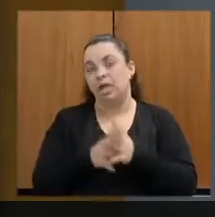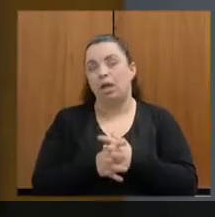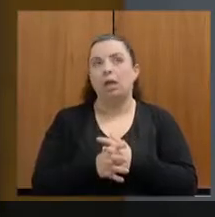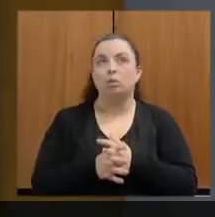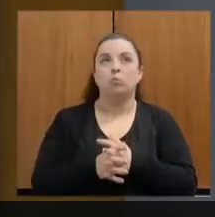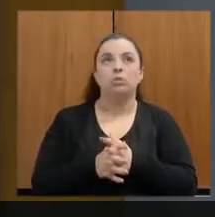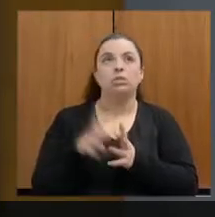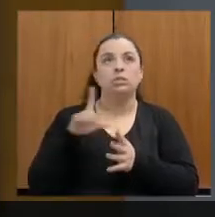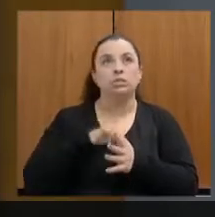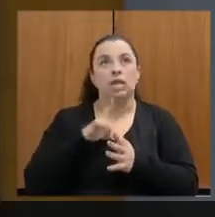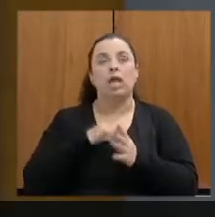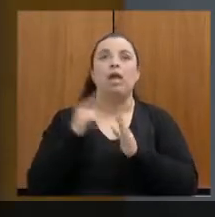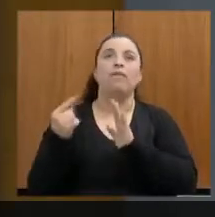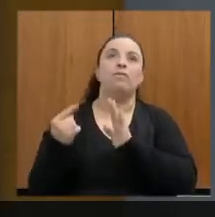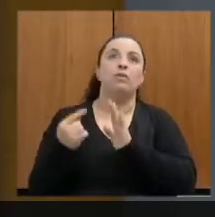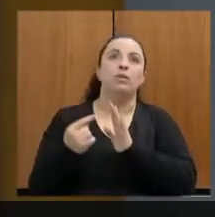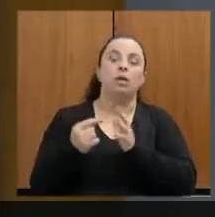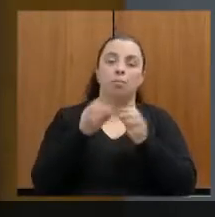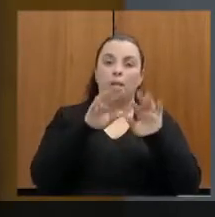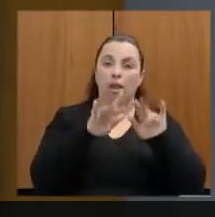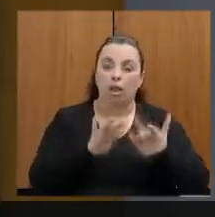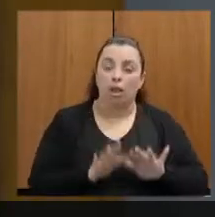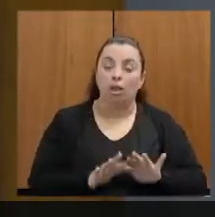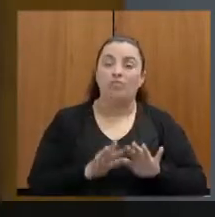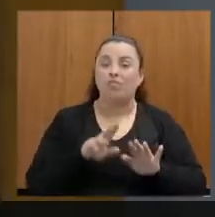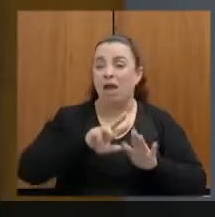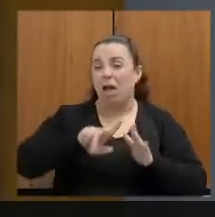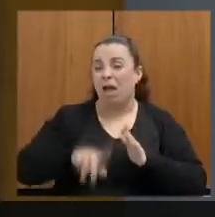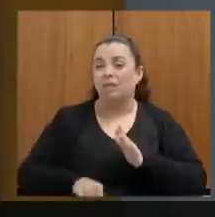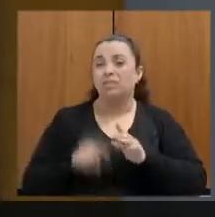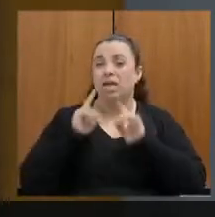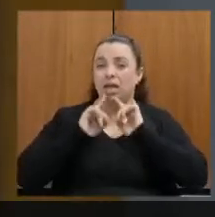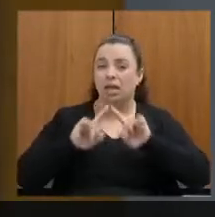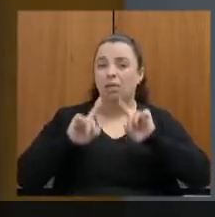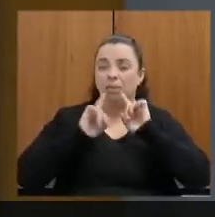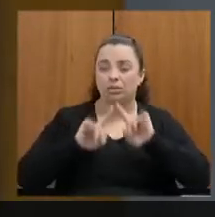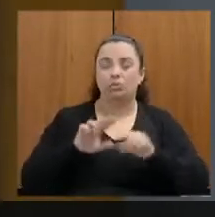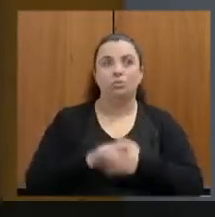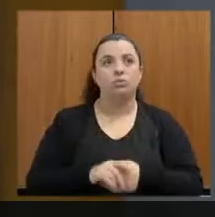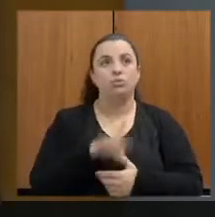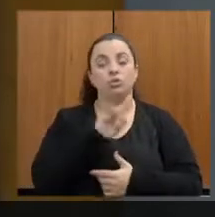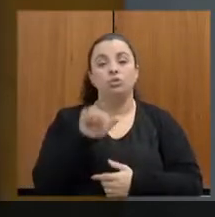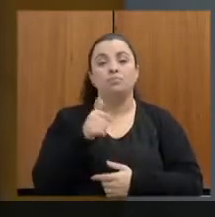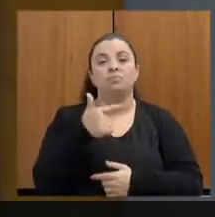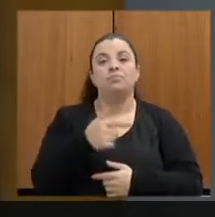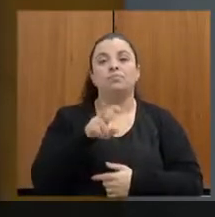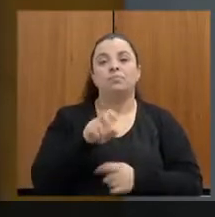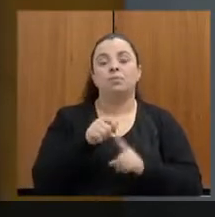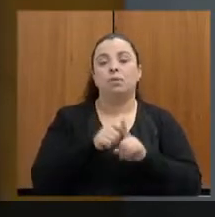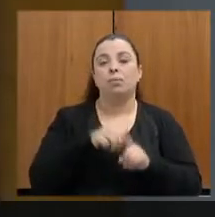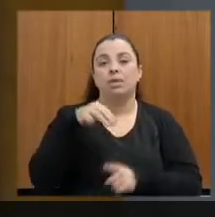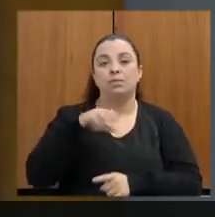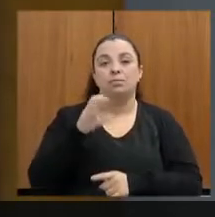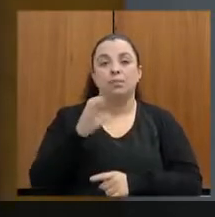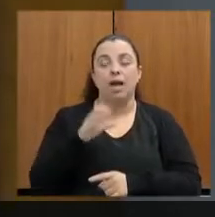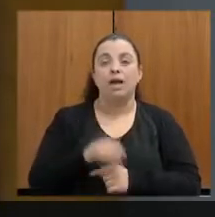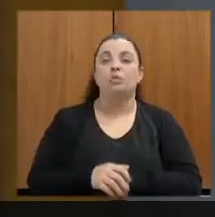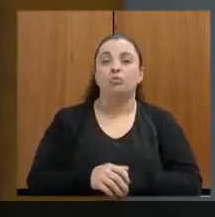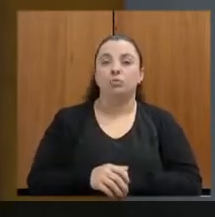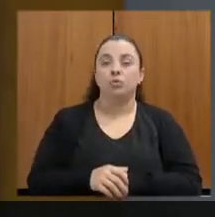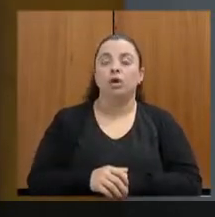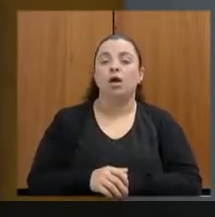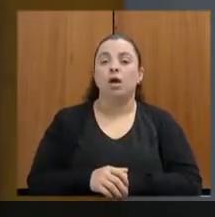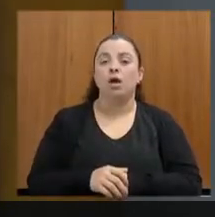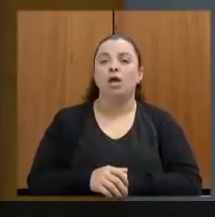populares de usuários reclamações e atendimentos no dia Vinte e Cinco de Março foi determinado por despacho do